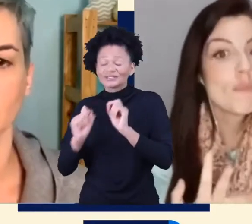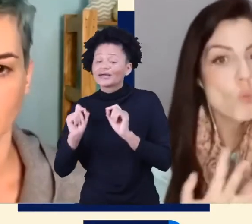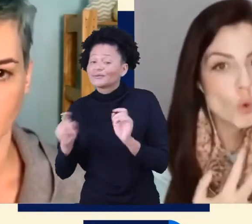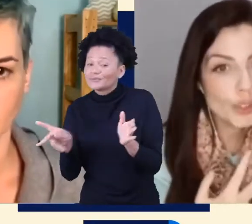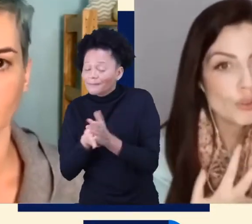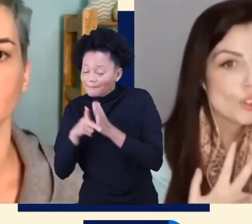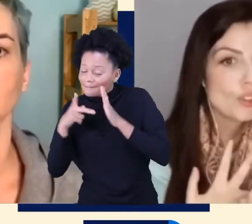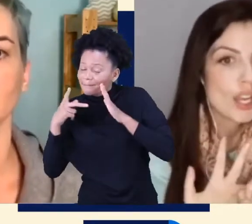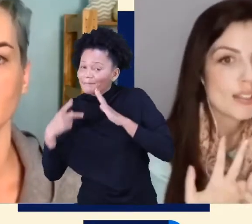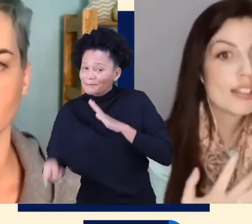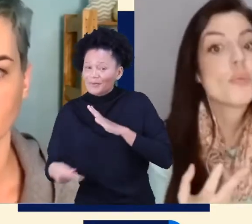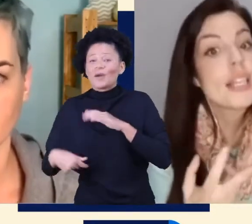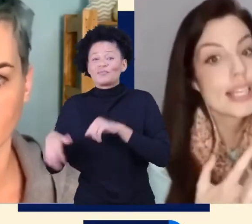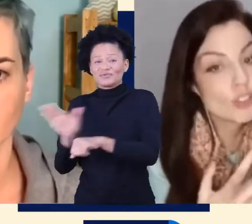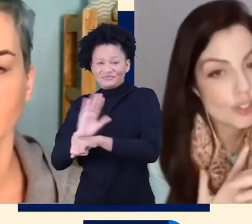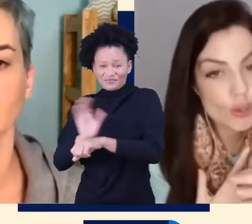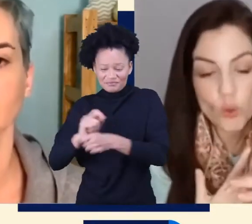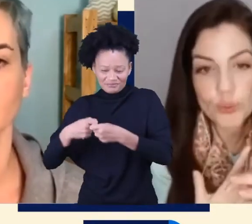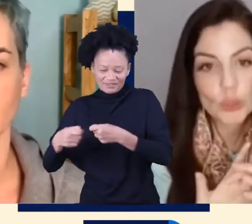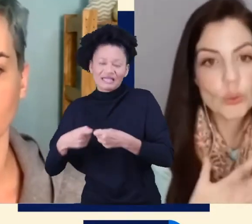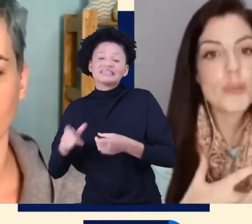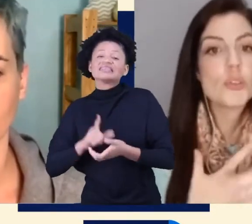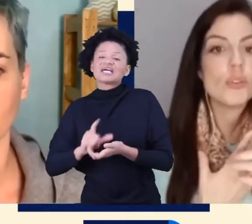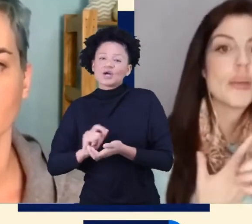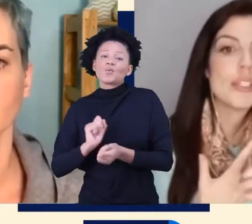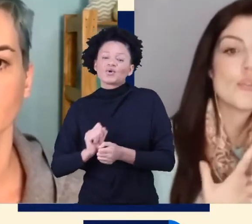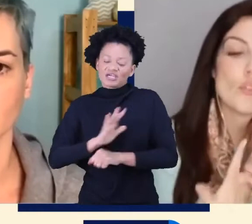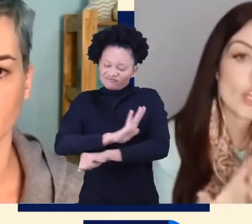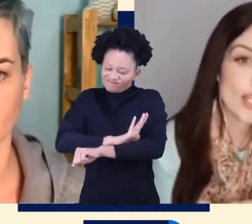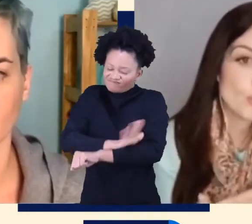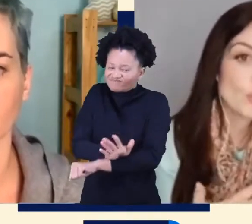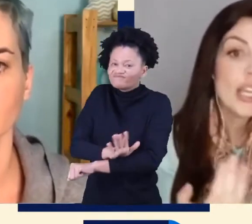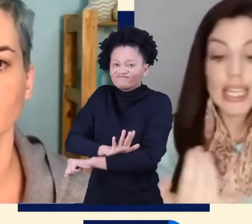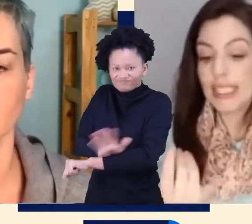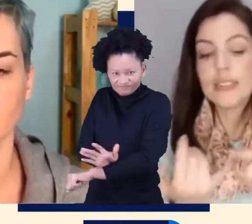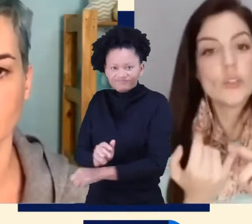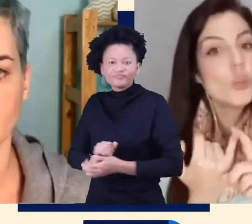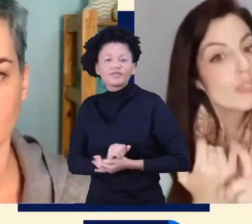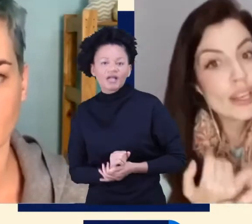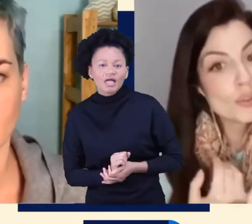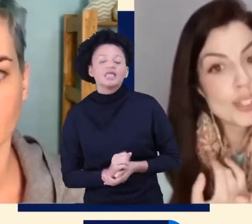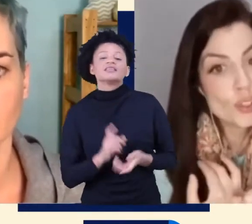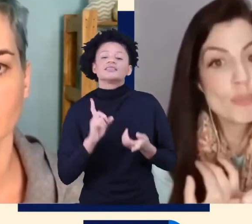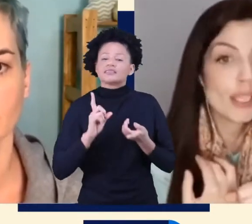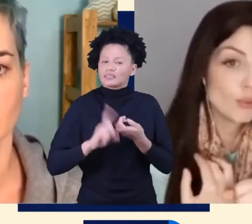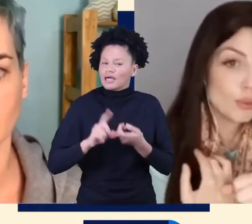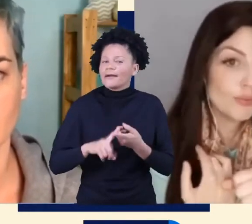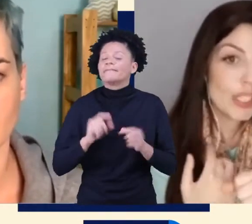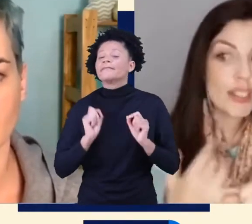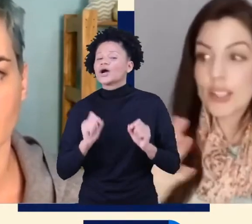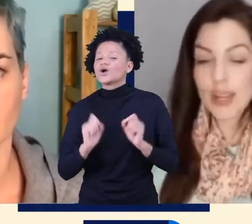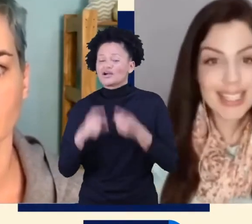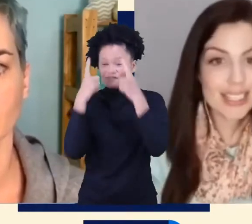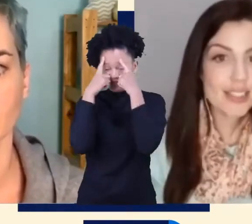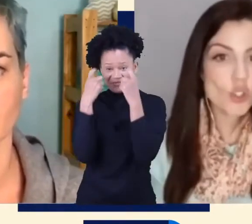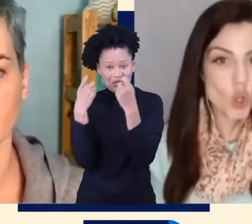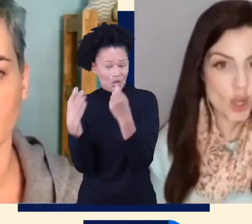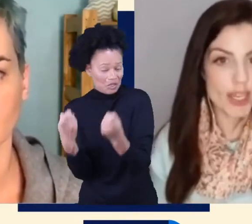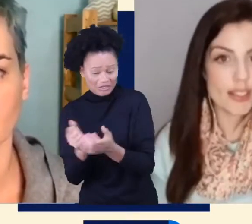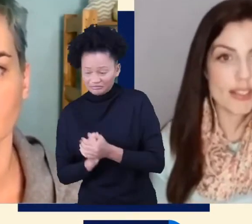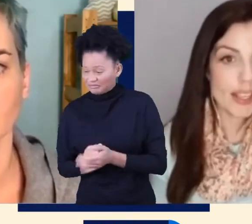A gente tem muito de racismo, além de ser um conteúdo absolutamente violento. Então, não tem consentimento. São